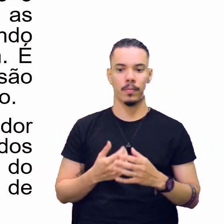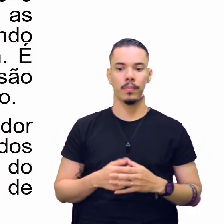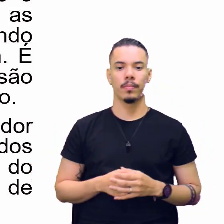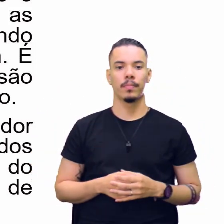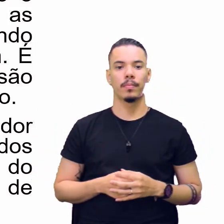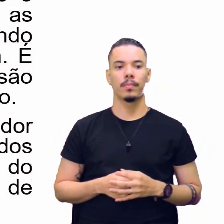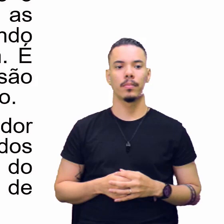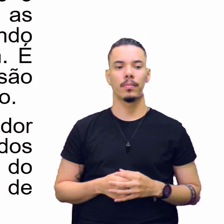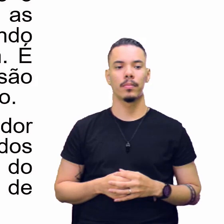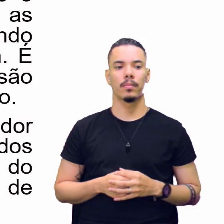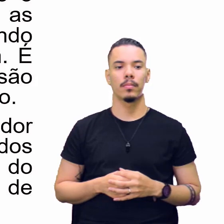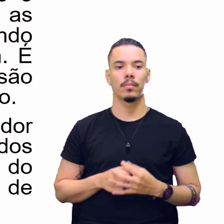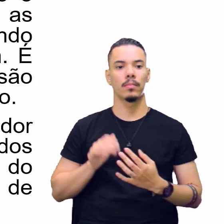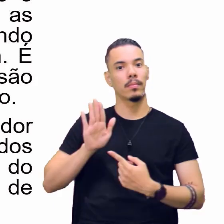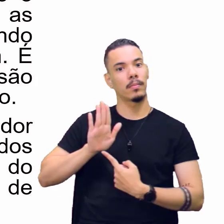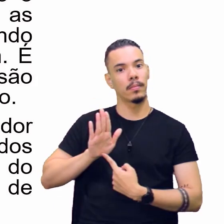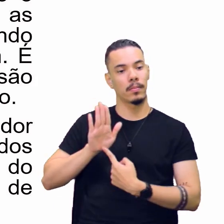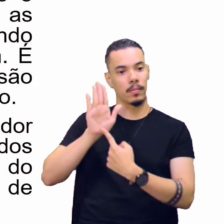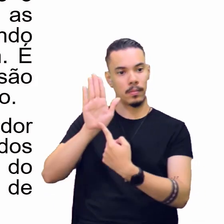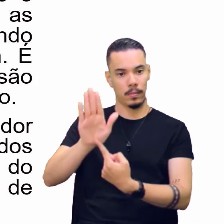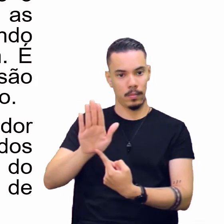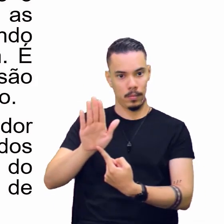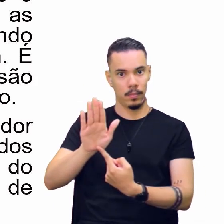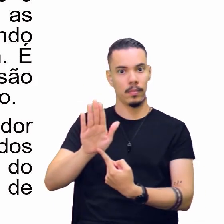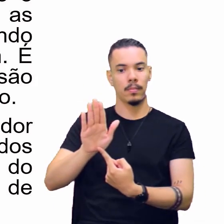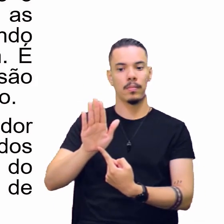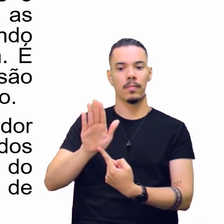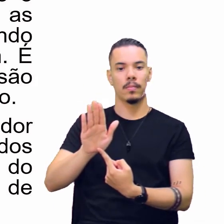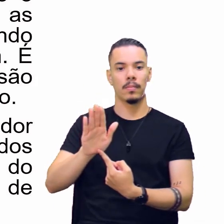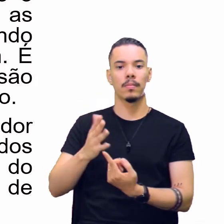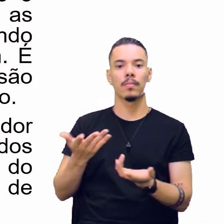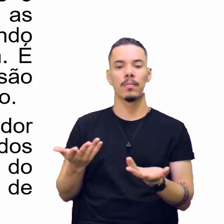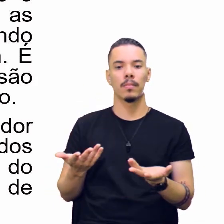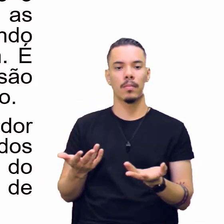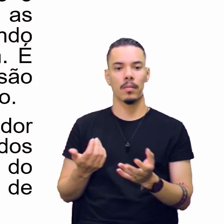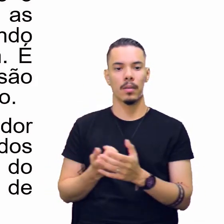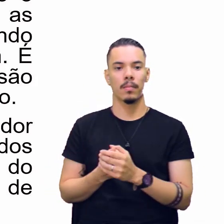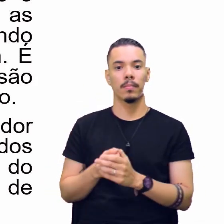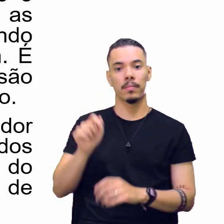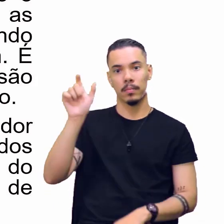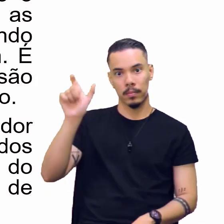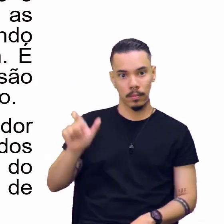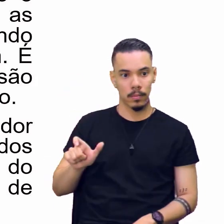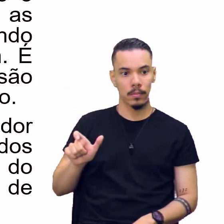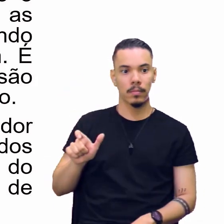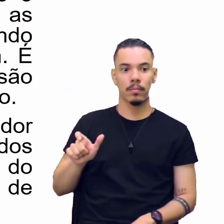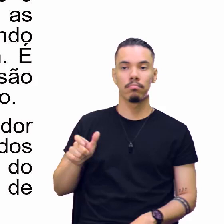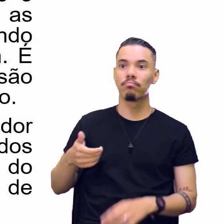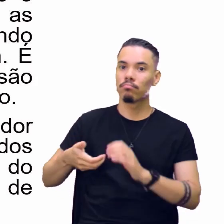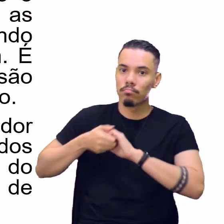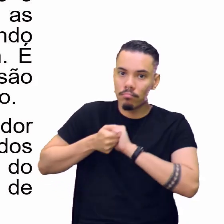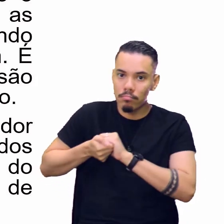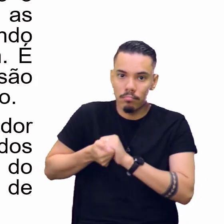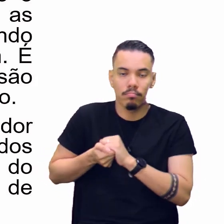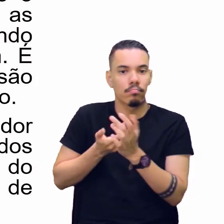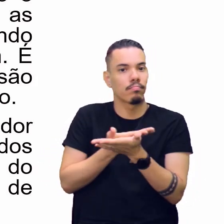regras? Ó, a apresentação. O moderador cumprimenta o